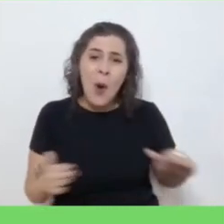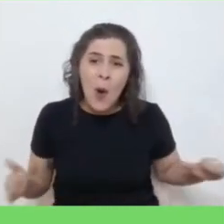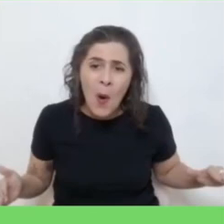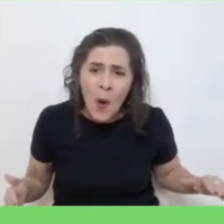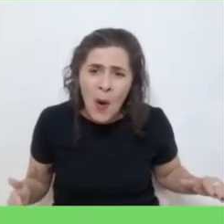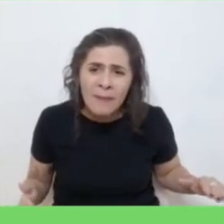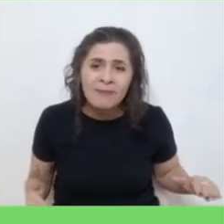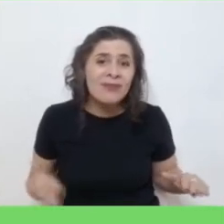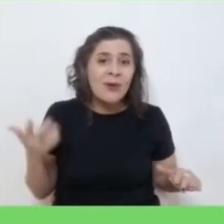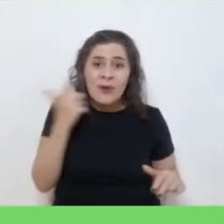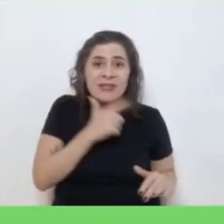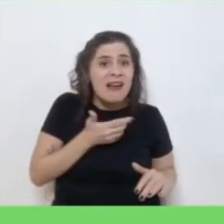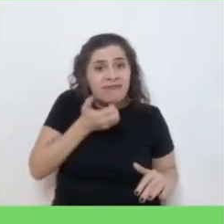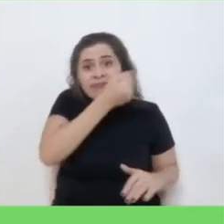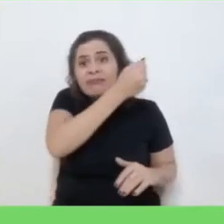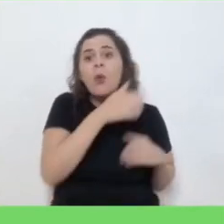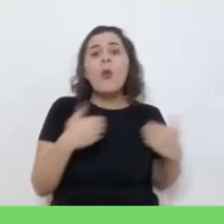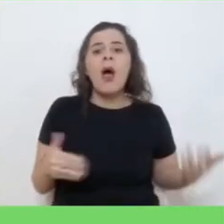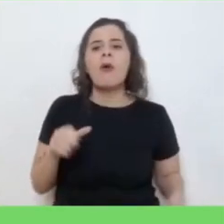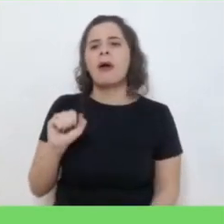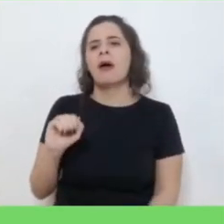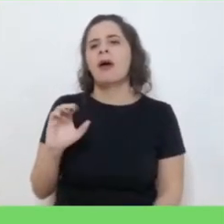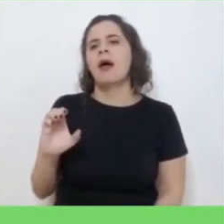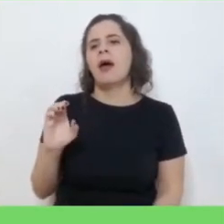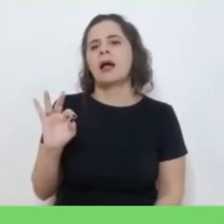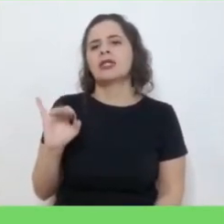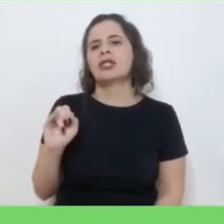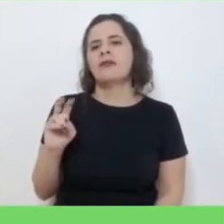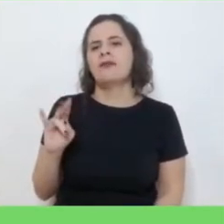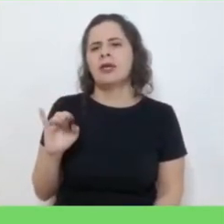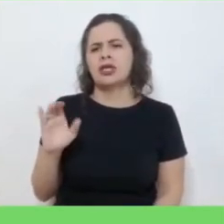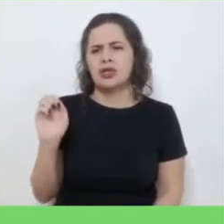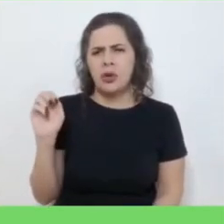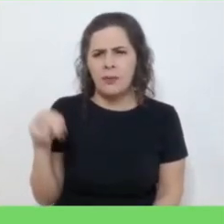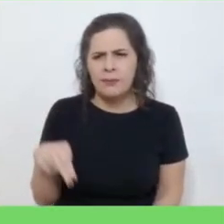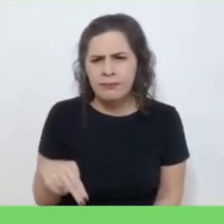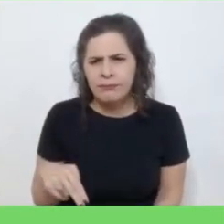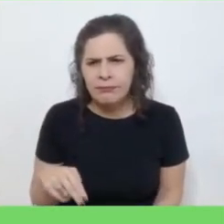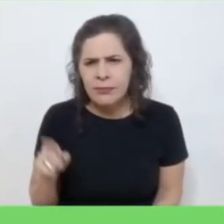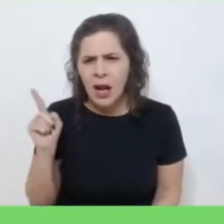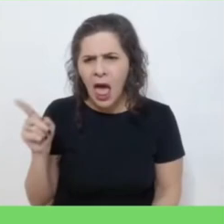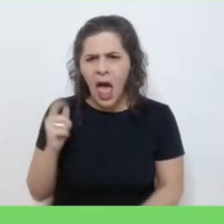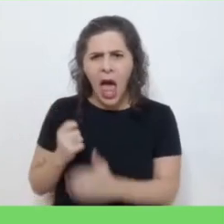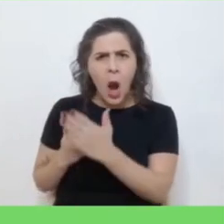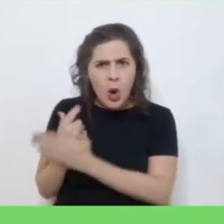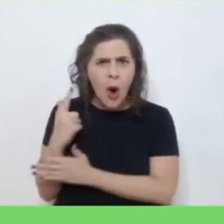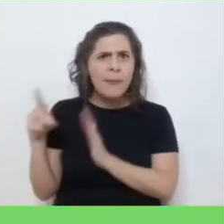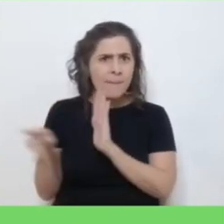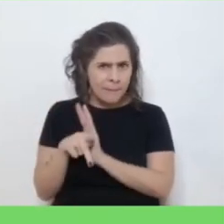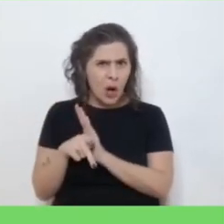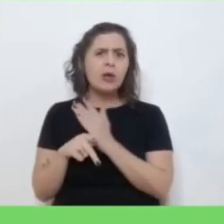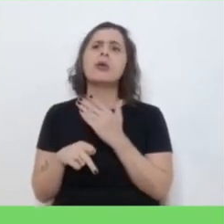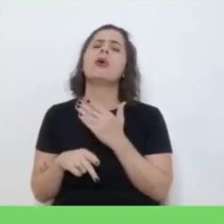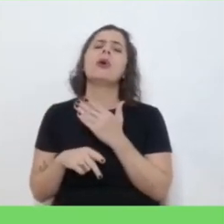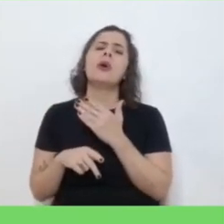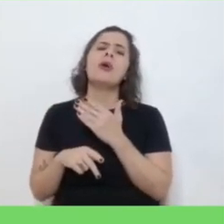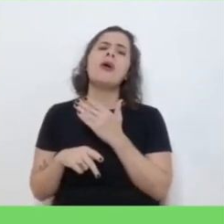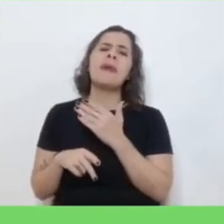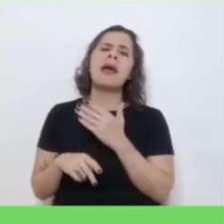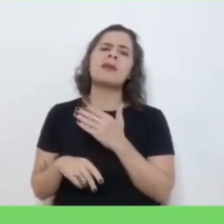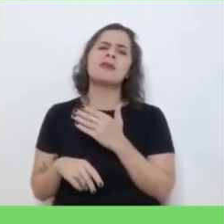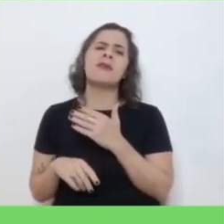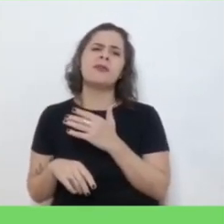lance, se você pensar bem, essas compras da Microsoft e o que a Epic faz, gente, é aquela, gente, a velha